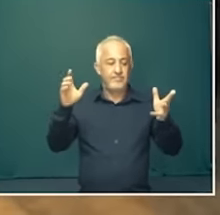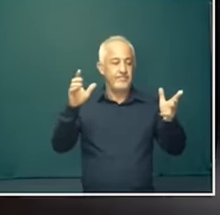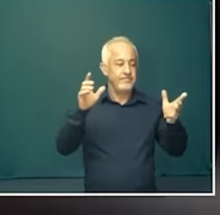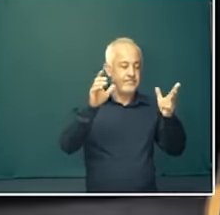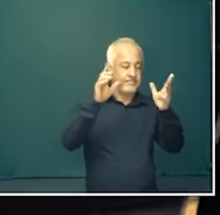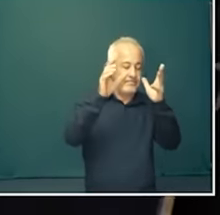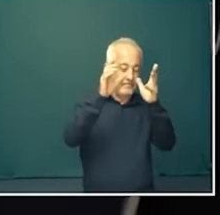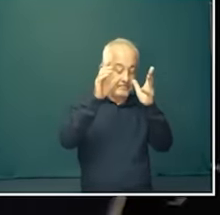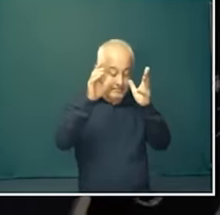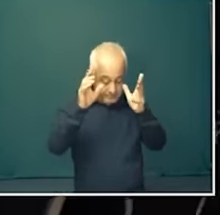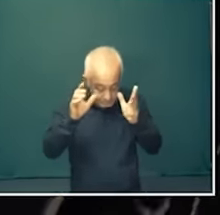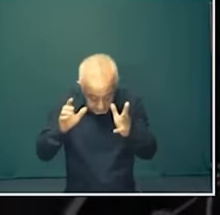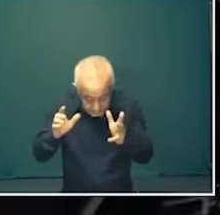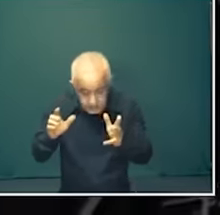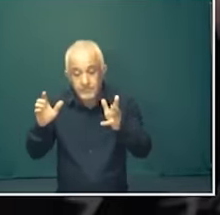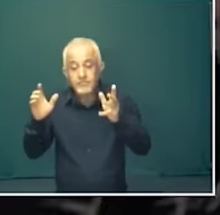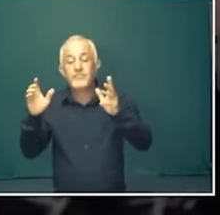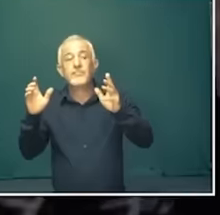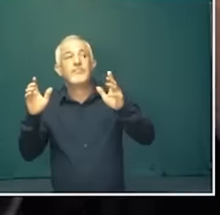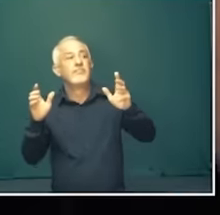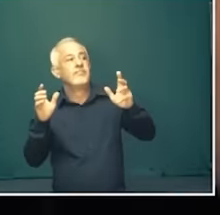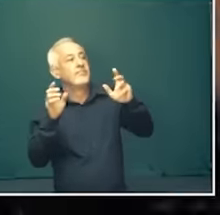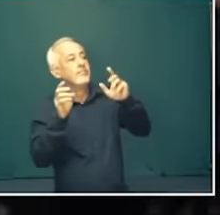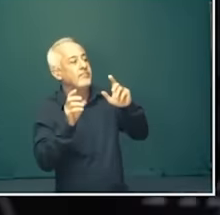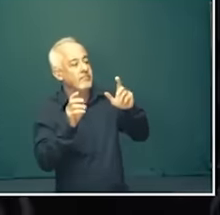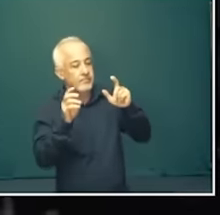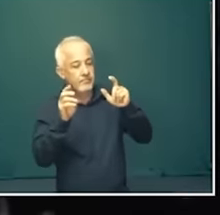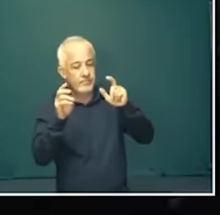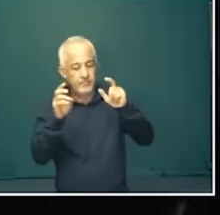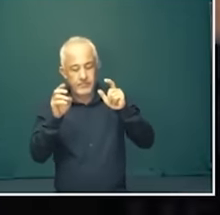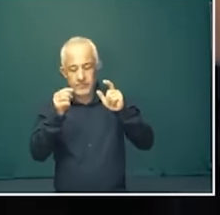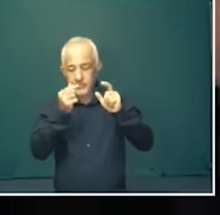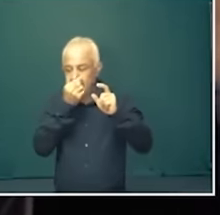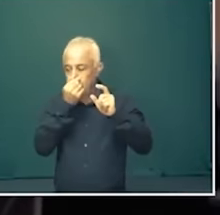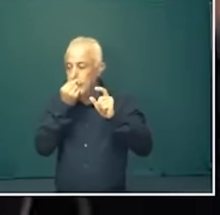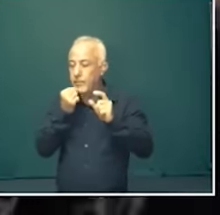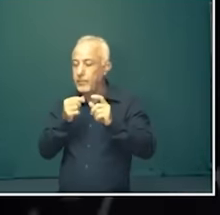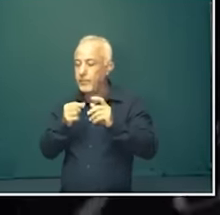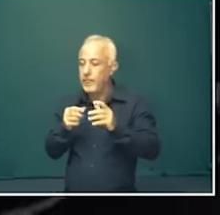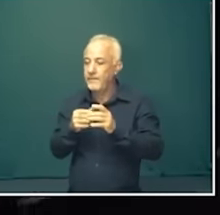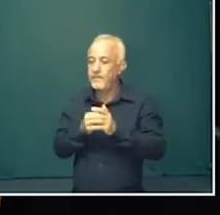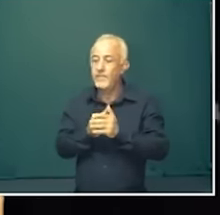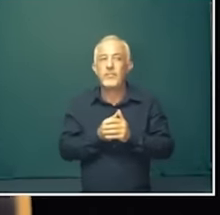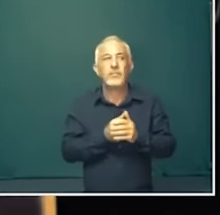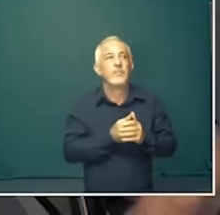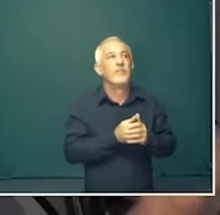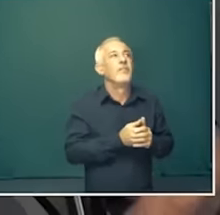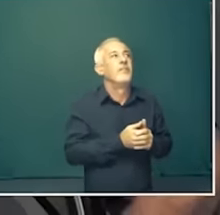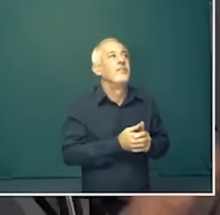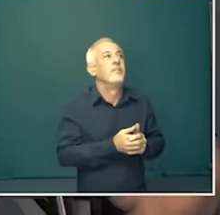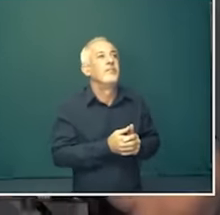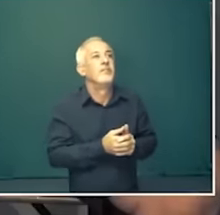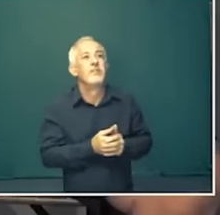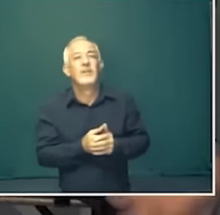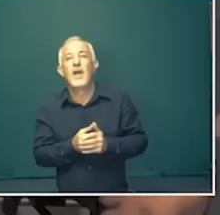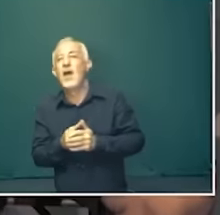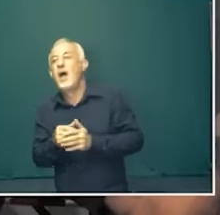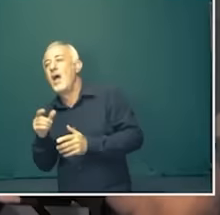Coisa boa. a caminho